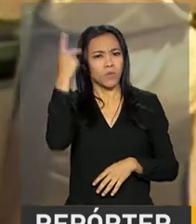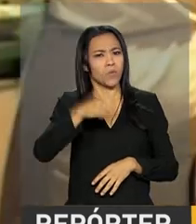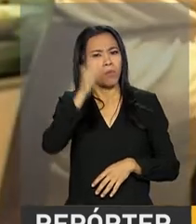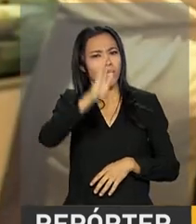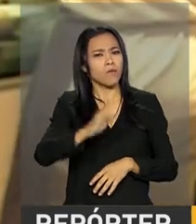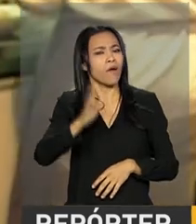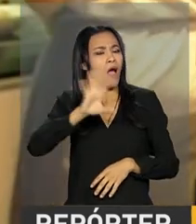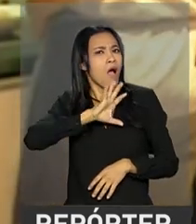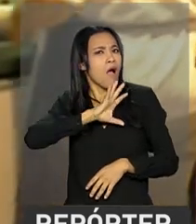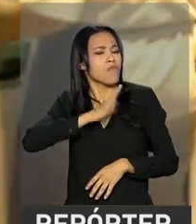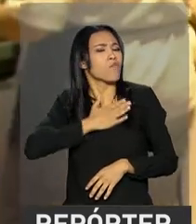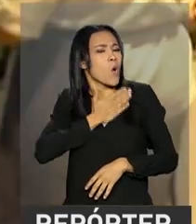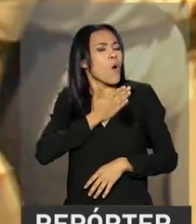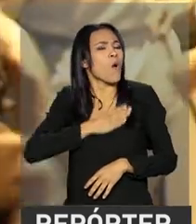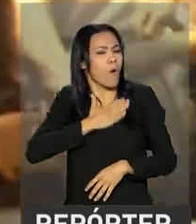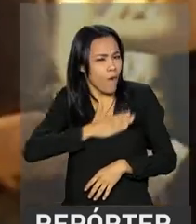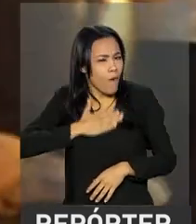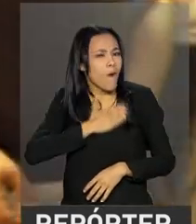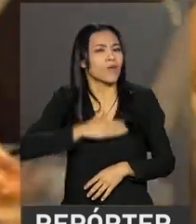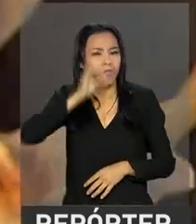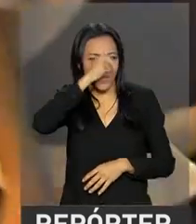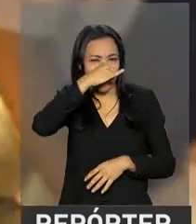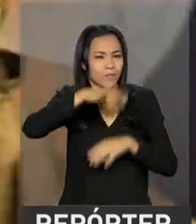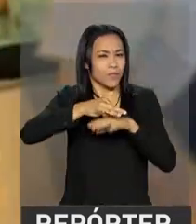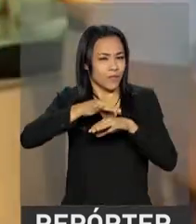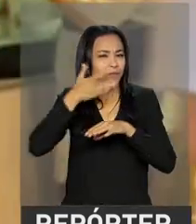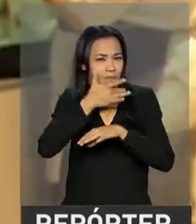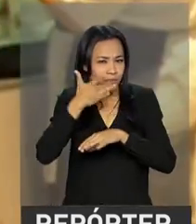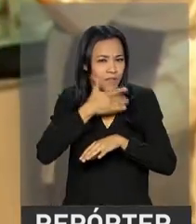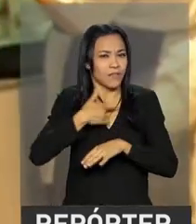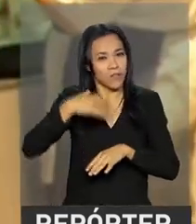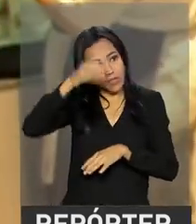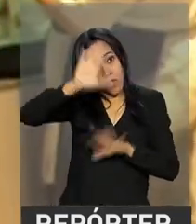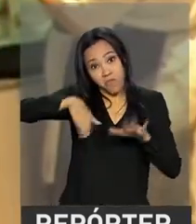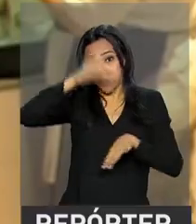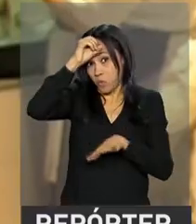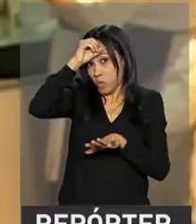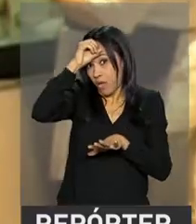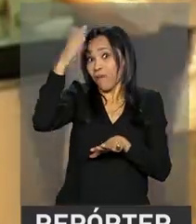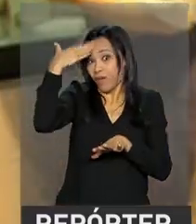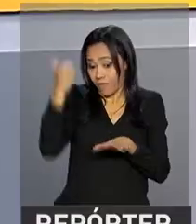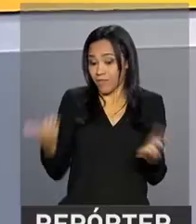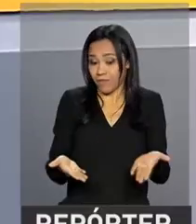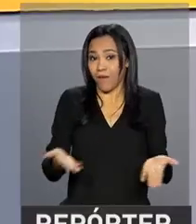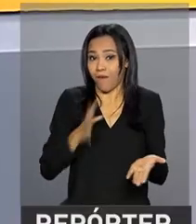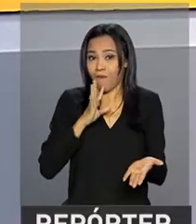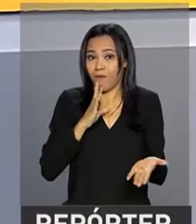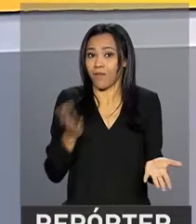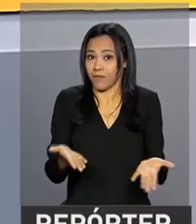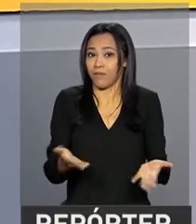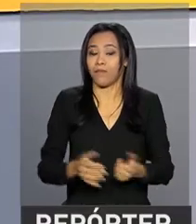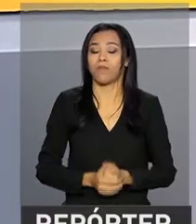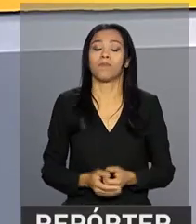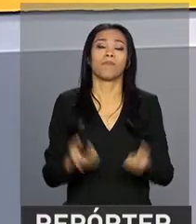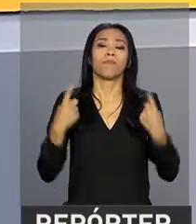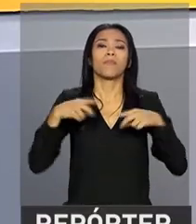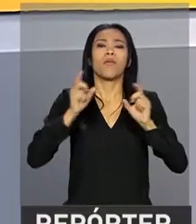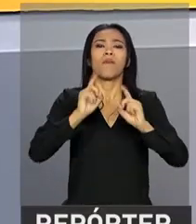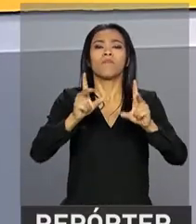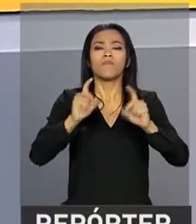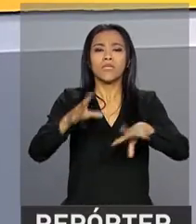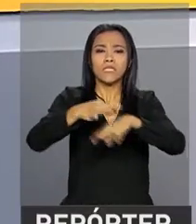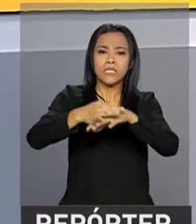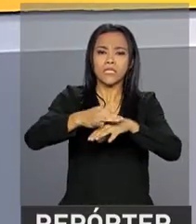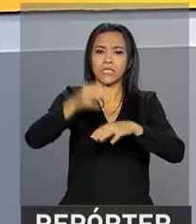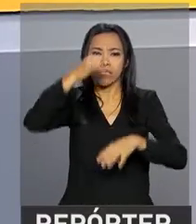pouco talvez ele não soubesse onde sob água vai saber já a aaa ea exportação de carne